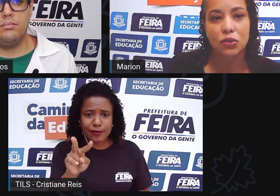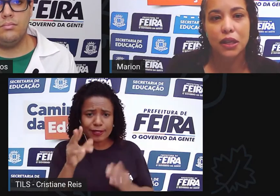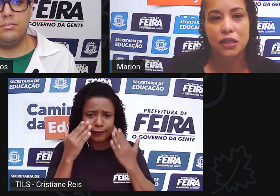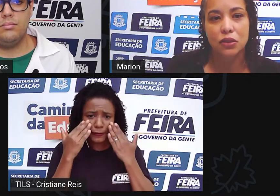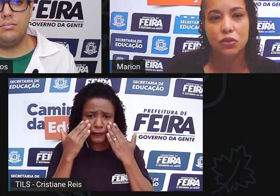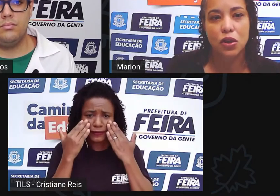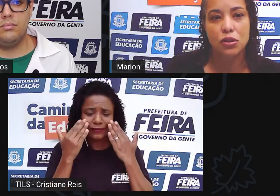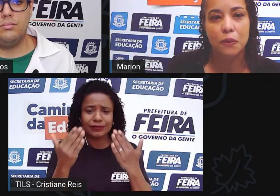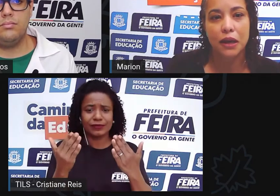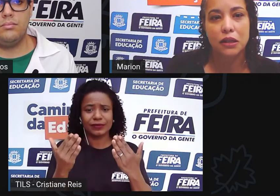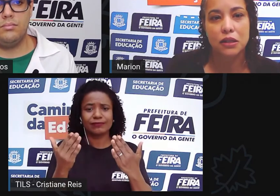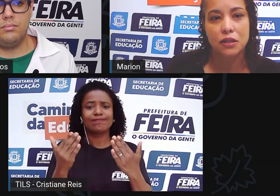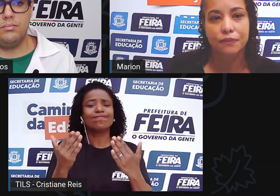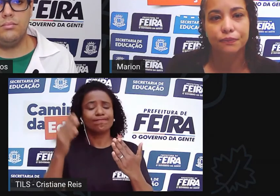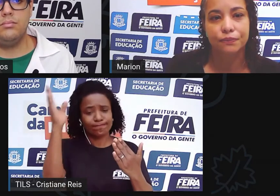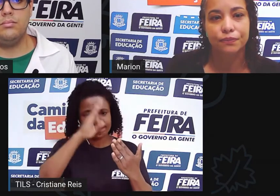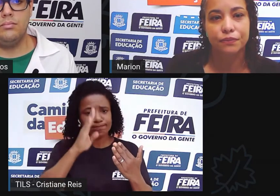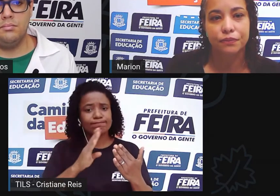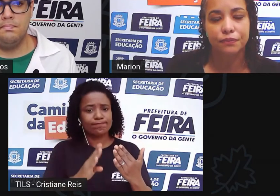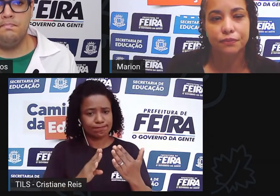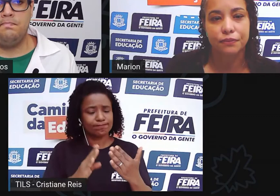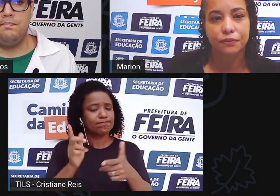está acontecendo no nosso país.